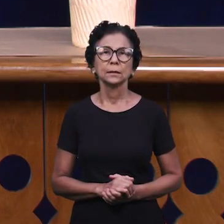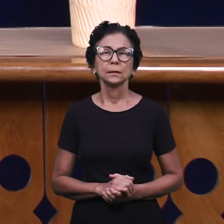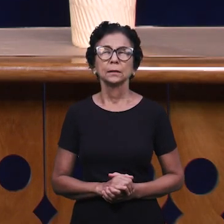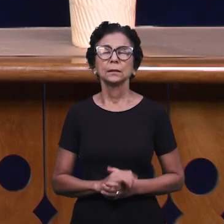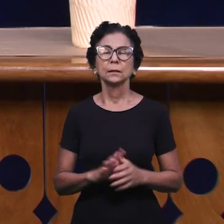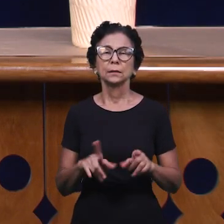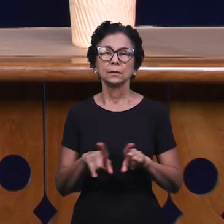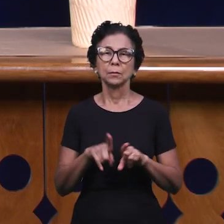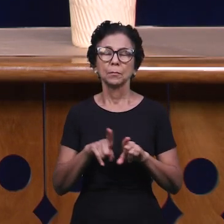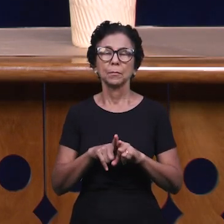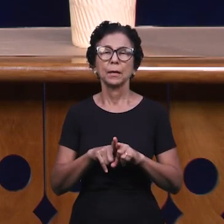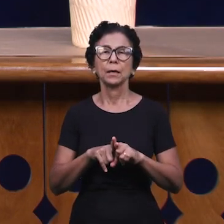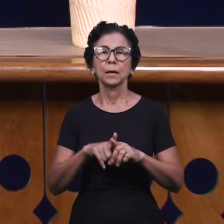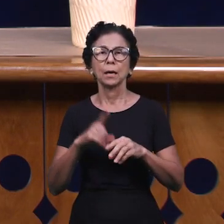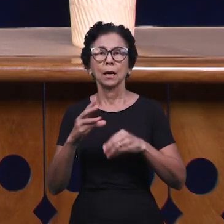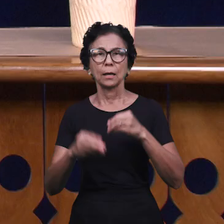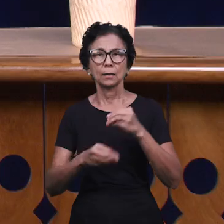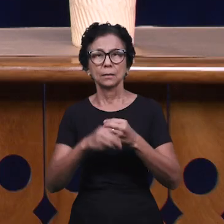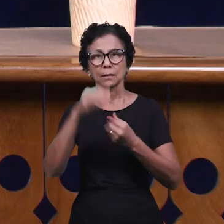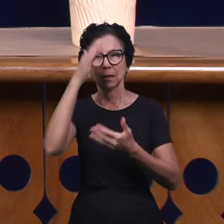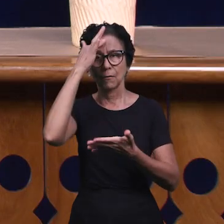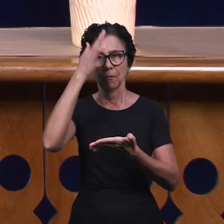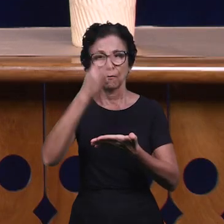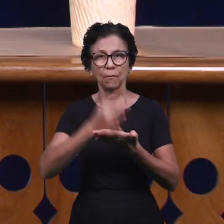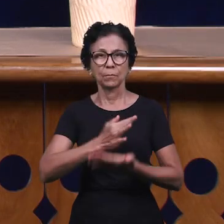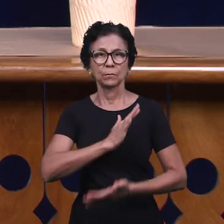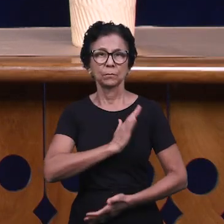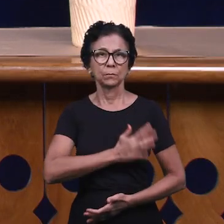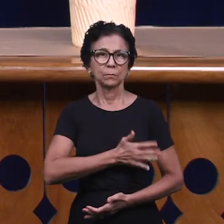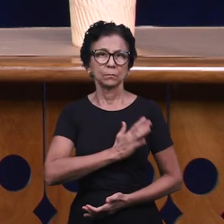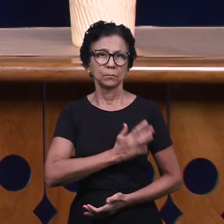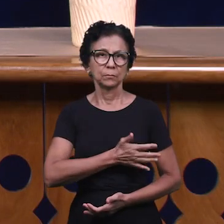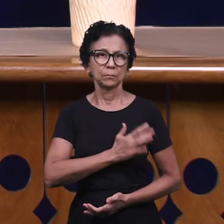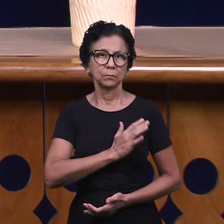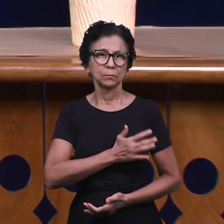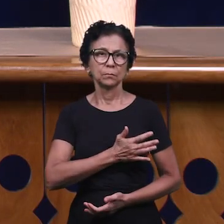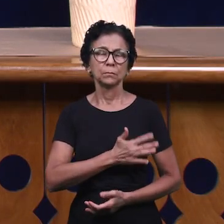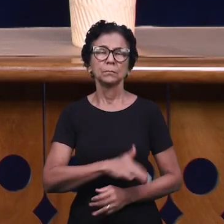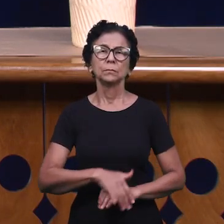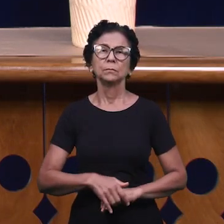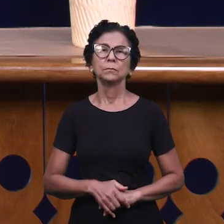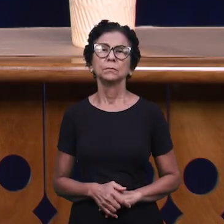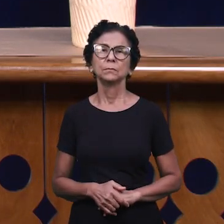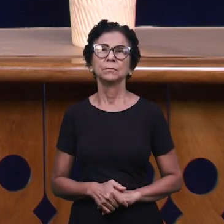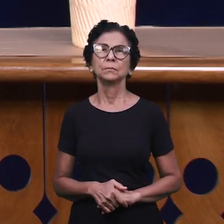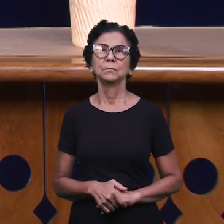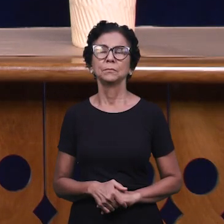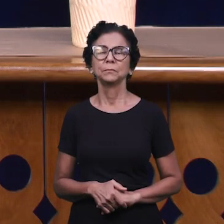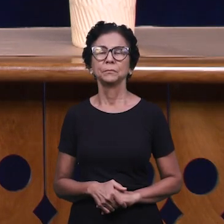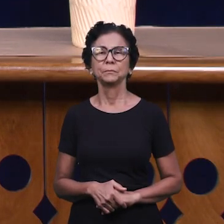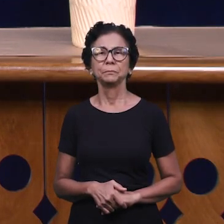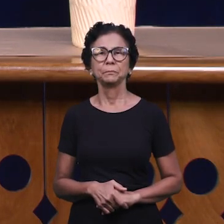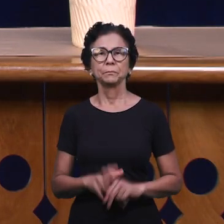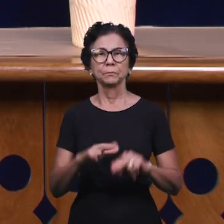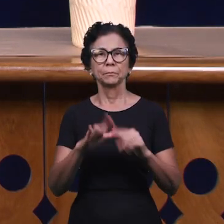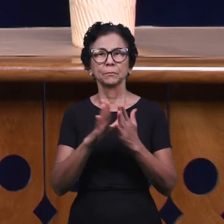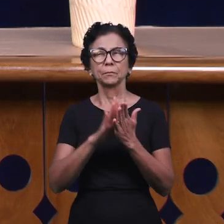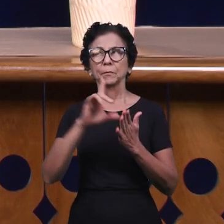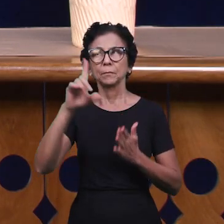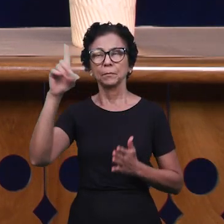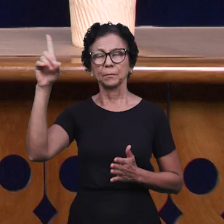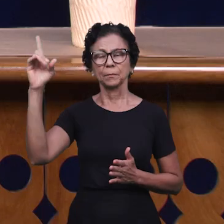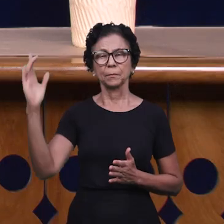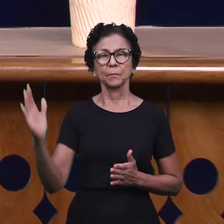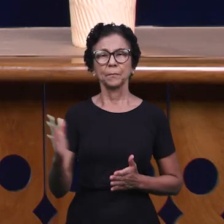acrescentar a fé aos nossos corações através da palavra do Senhor. Pedimos assim a